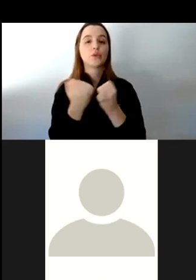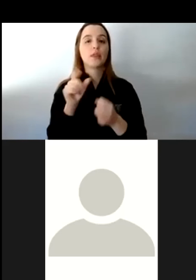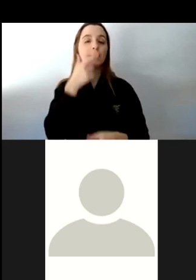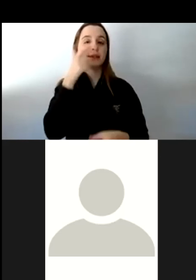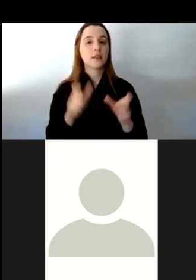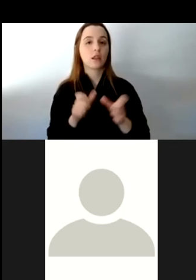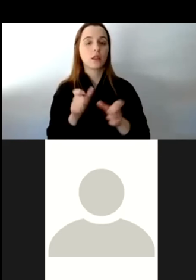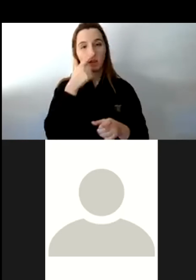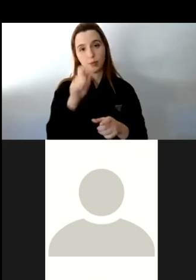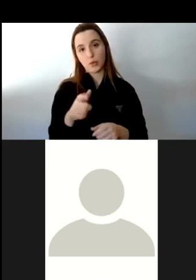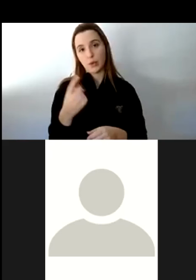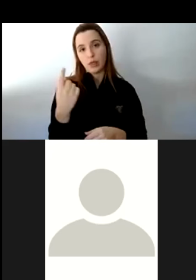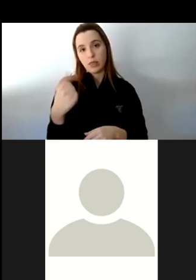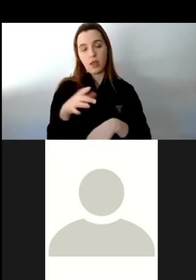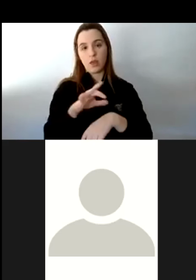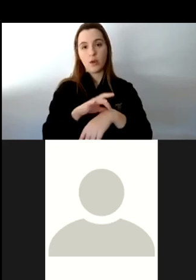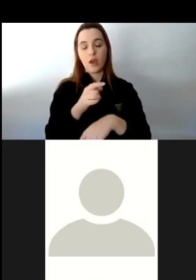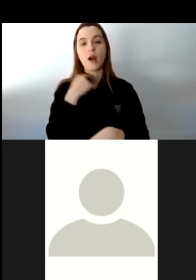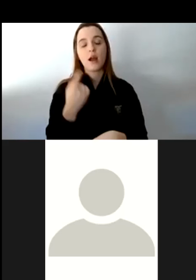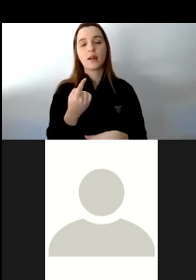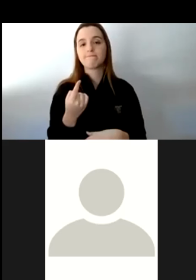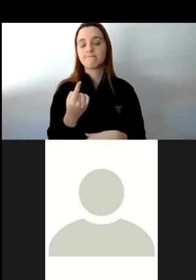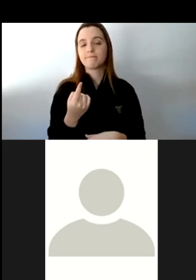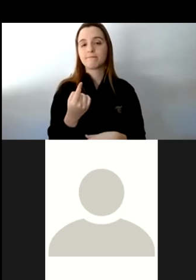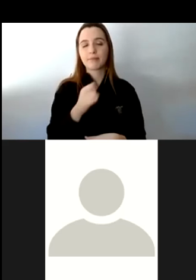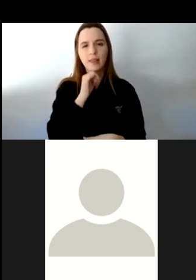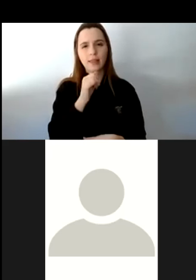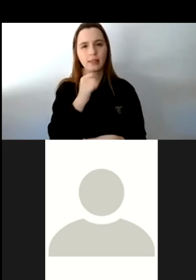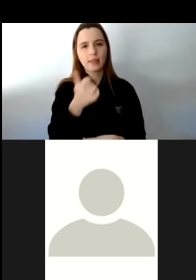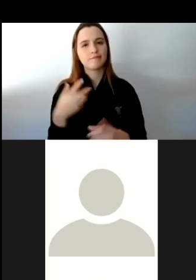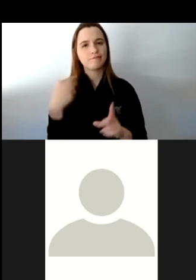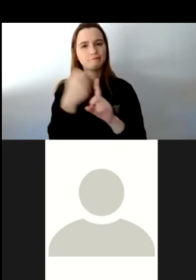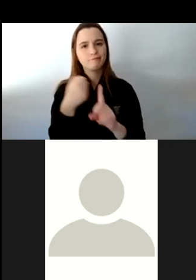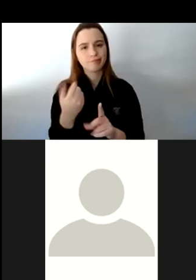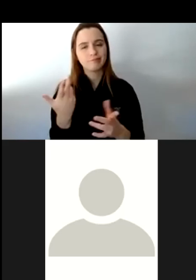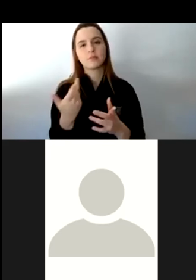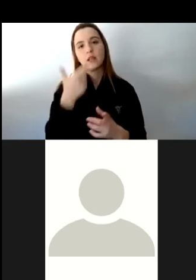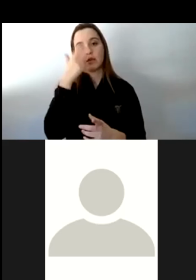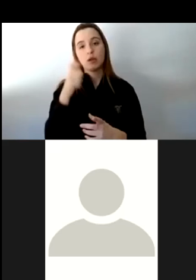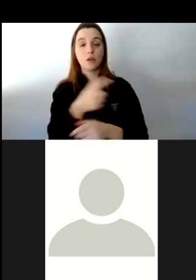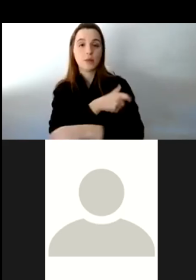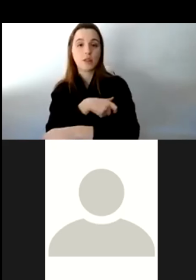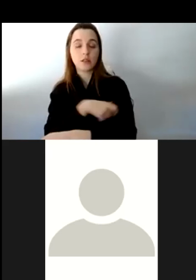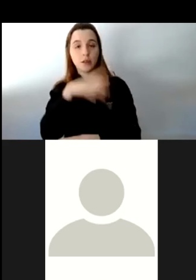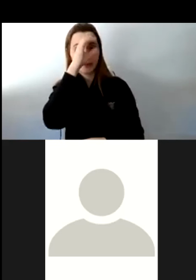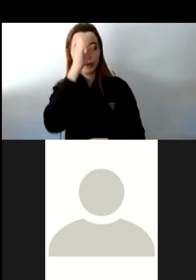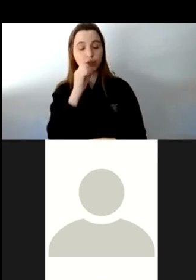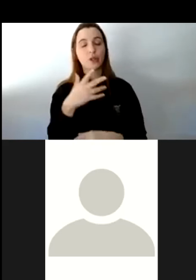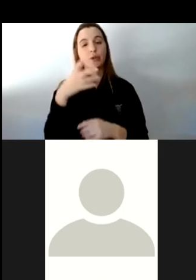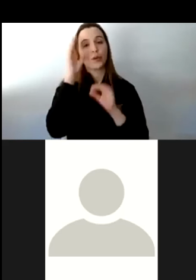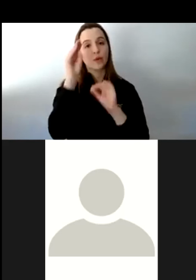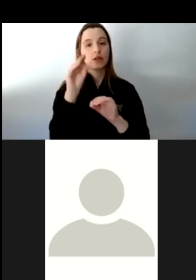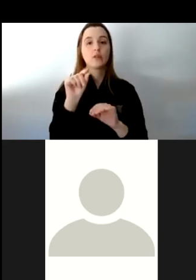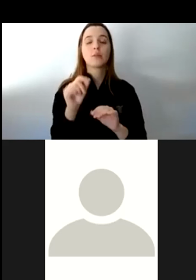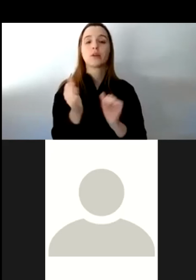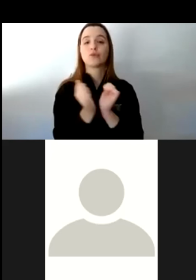e a cidadania das pessoas com doença rara sempre foi um desafio para os representantes dos Ministérios da Educação e Segurança